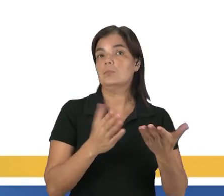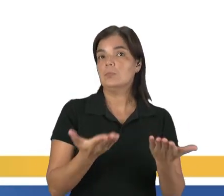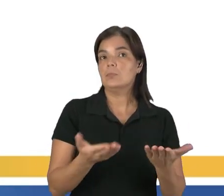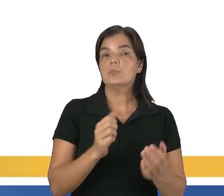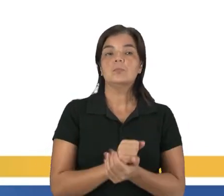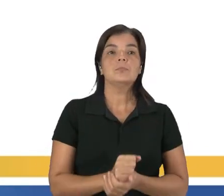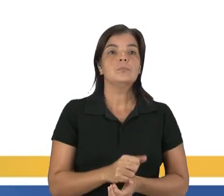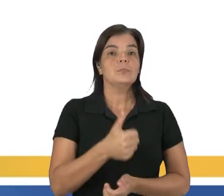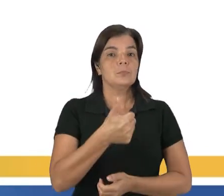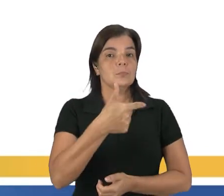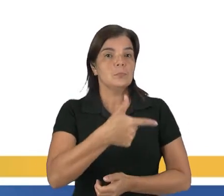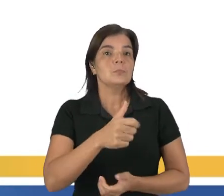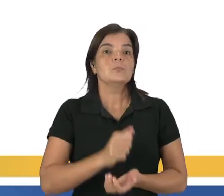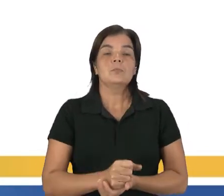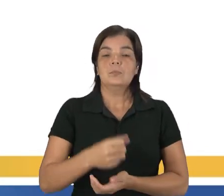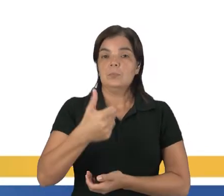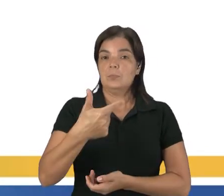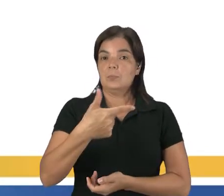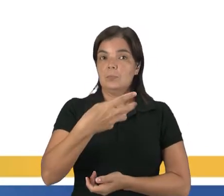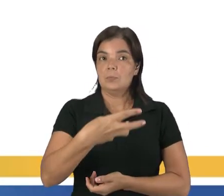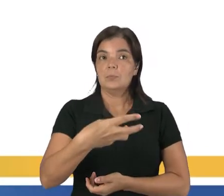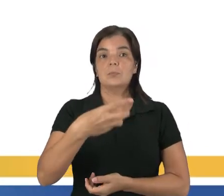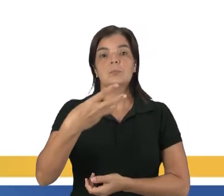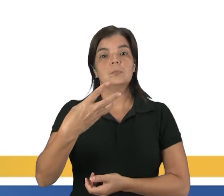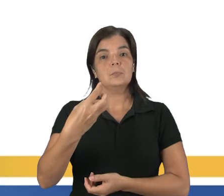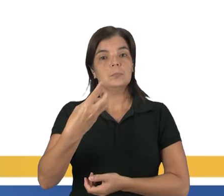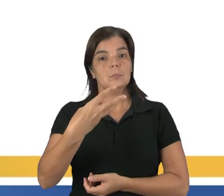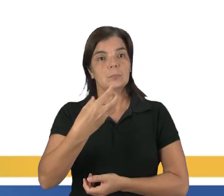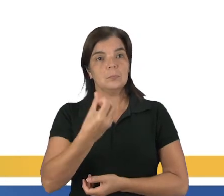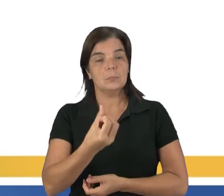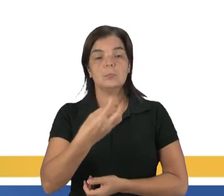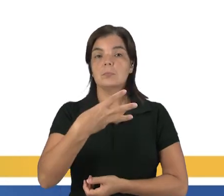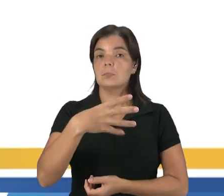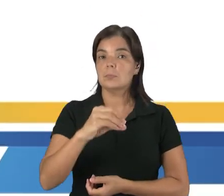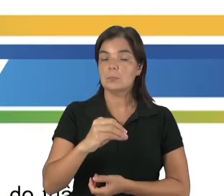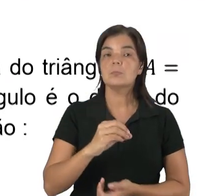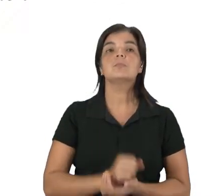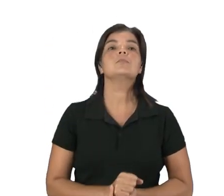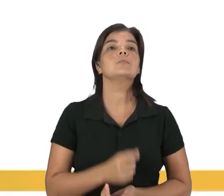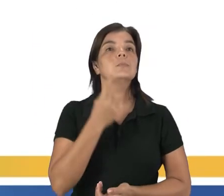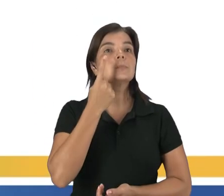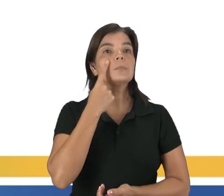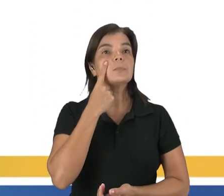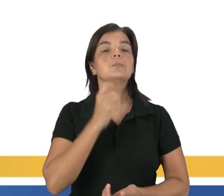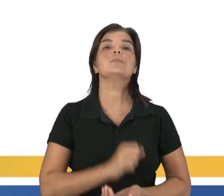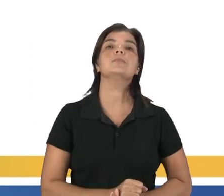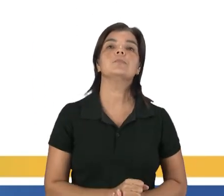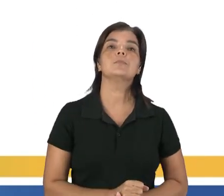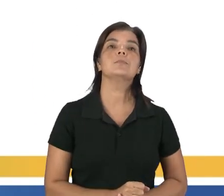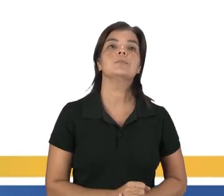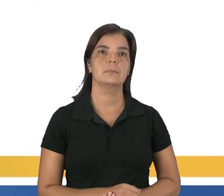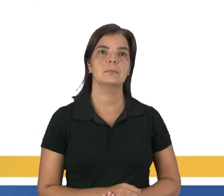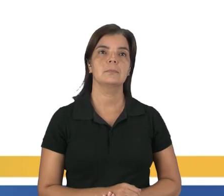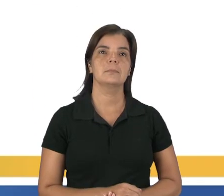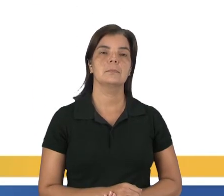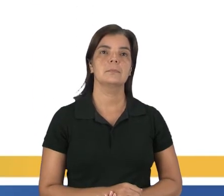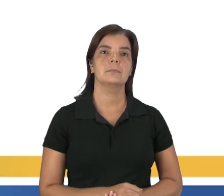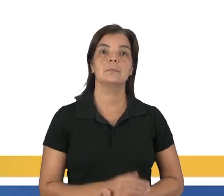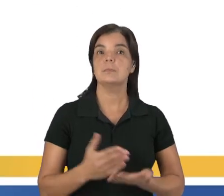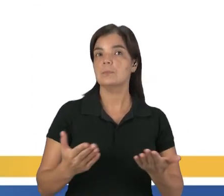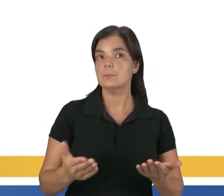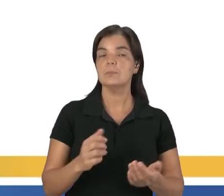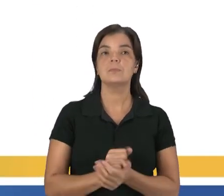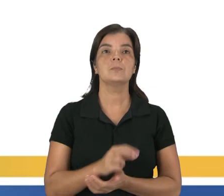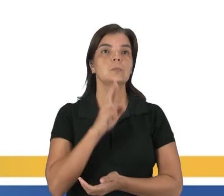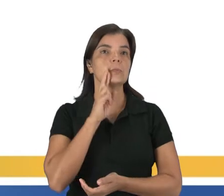né? 12, 24, 36 e 40. Então, uma delas vai se encaixar. Vamos fazer aqui a resolução para que você entenda.